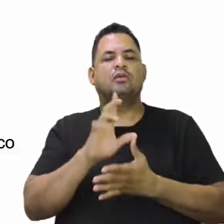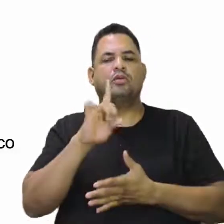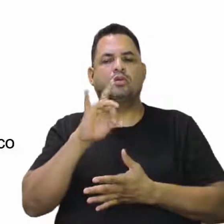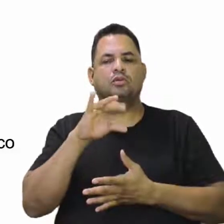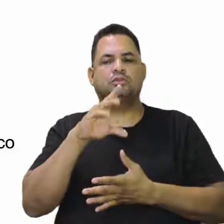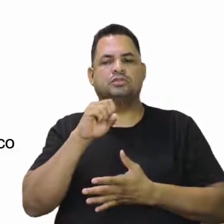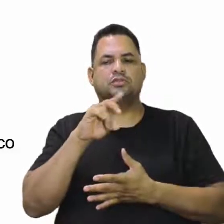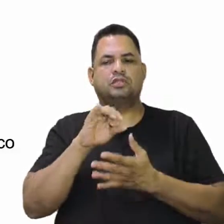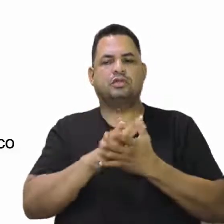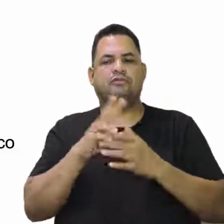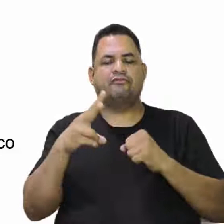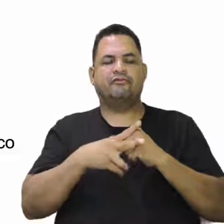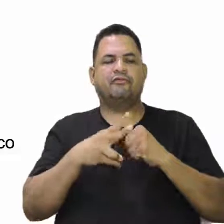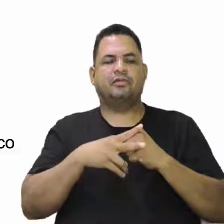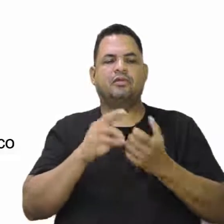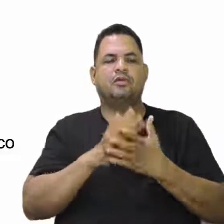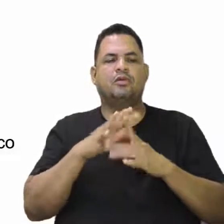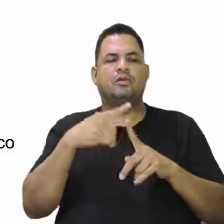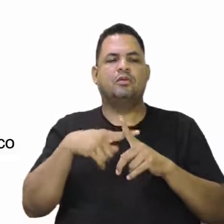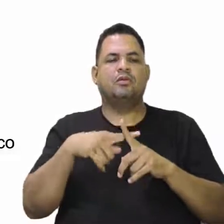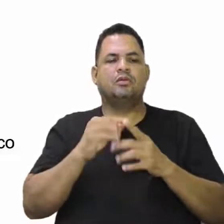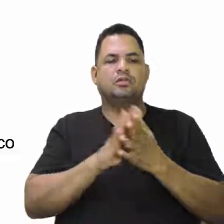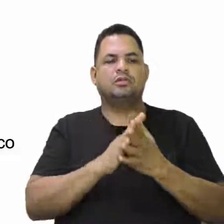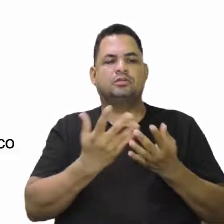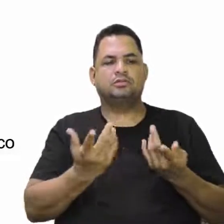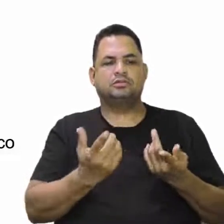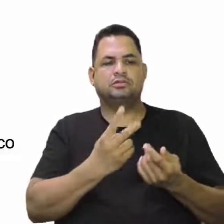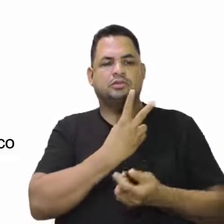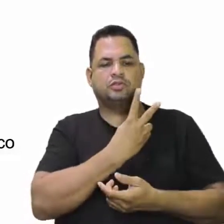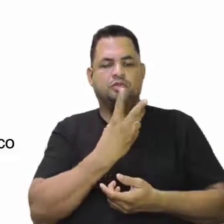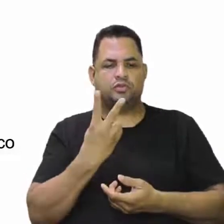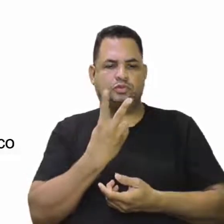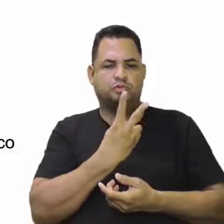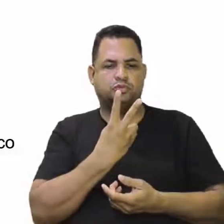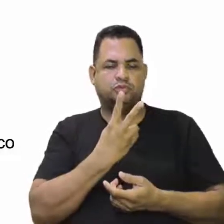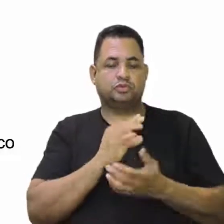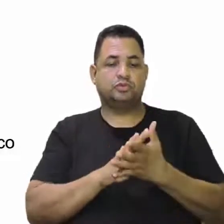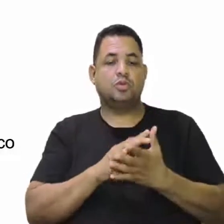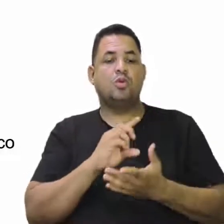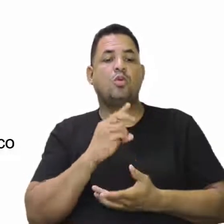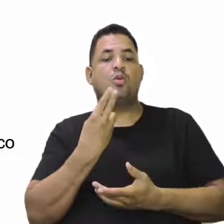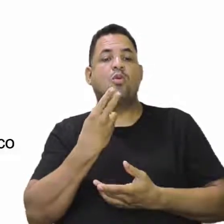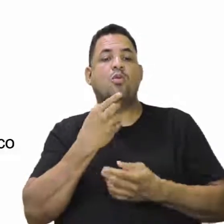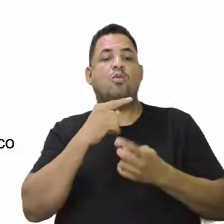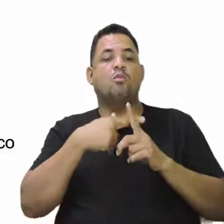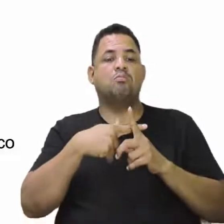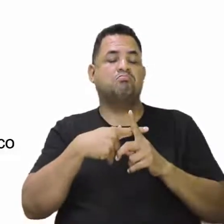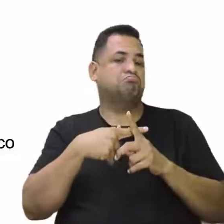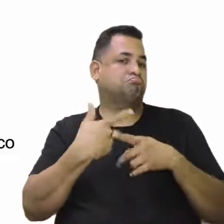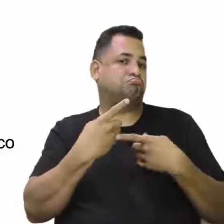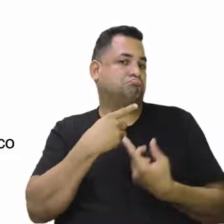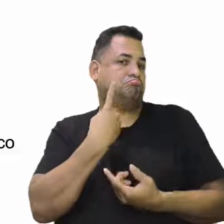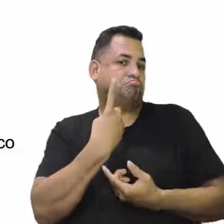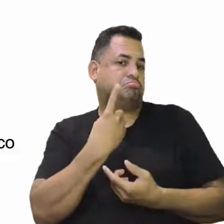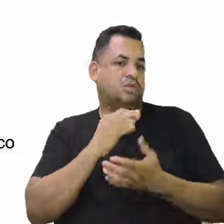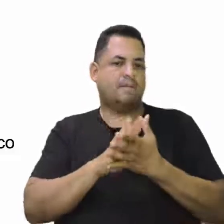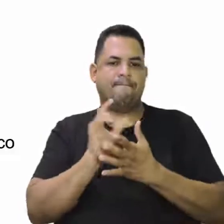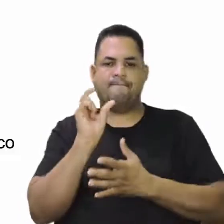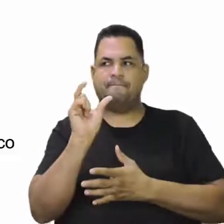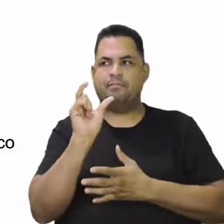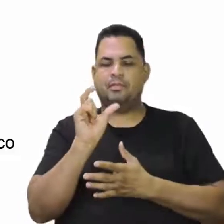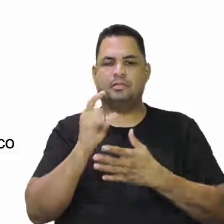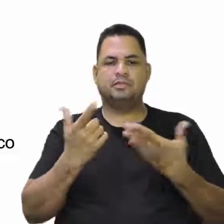verbal. Porque nós temos aí a junção de duas ou três palavras com a função de uma